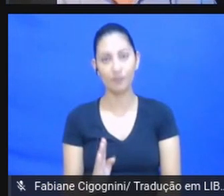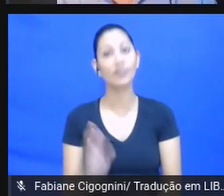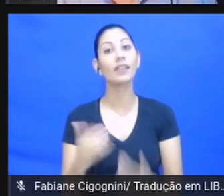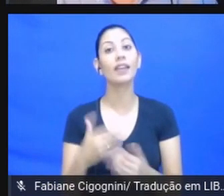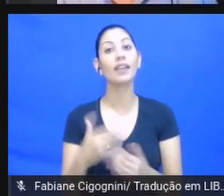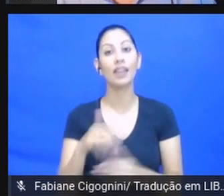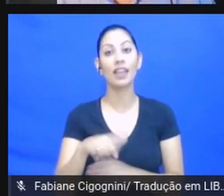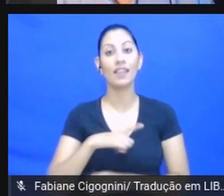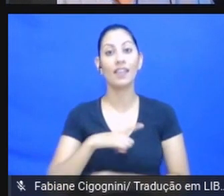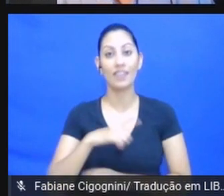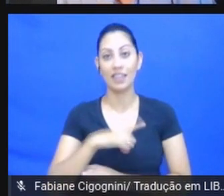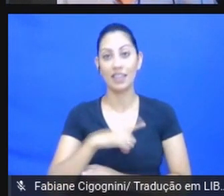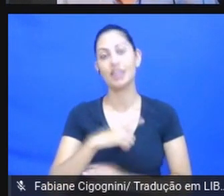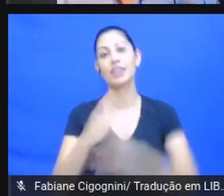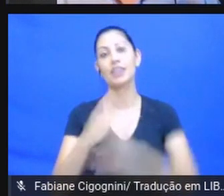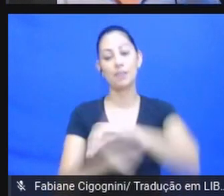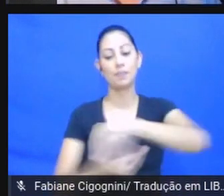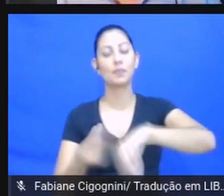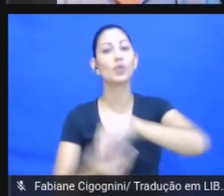com modelos híbridos,